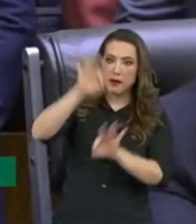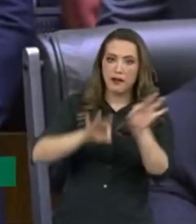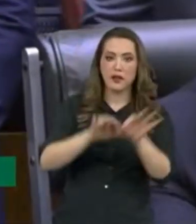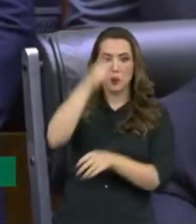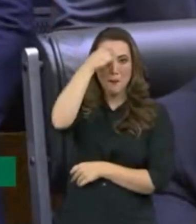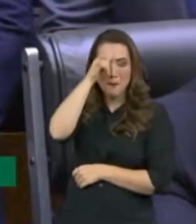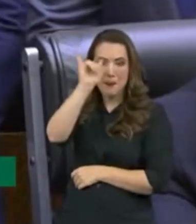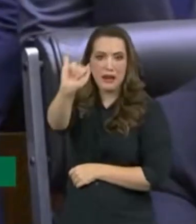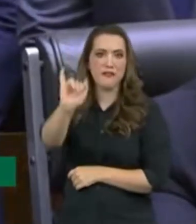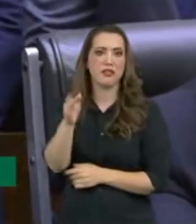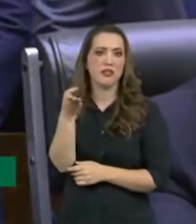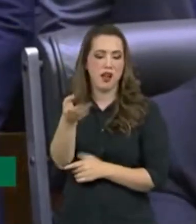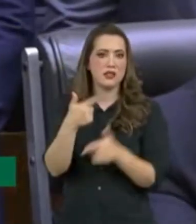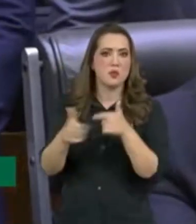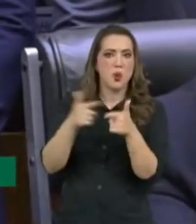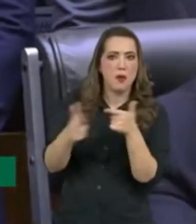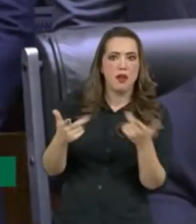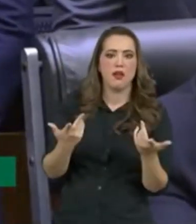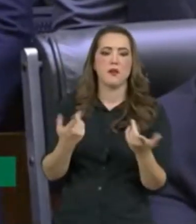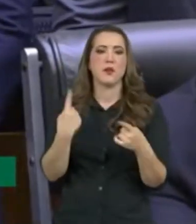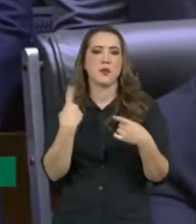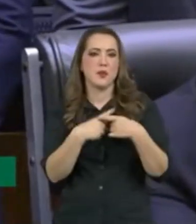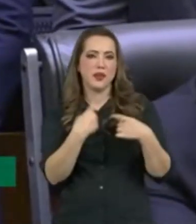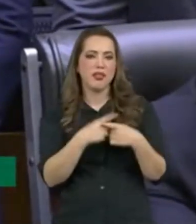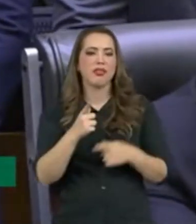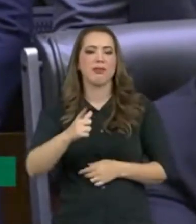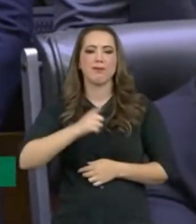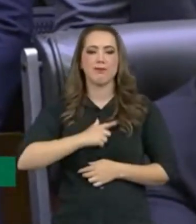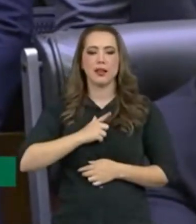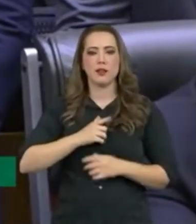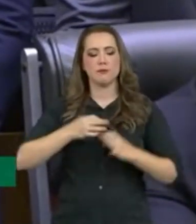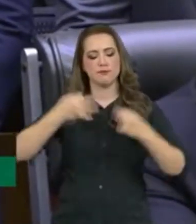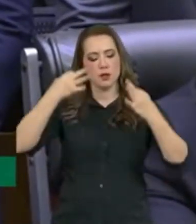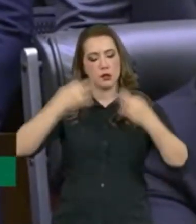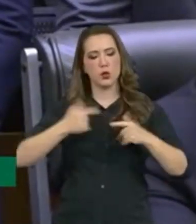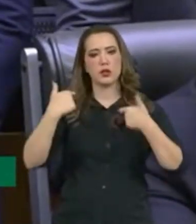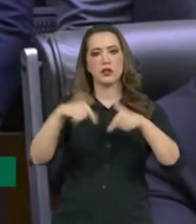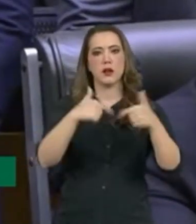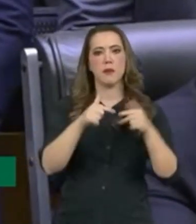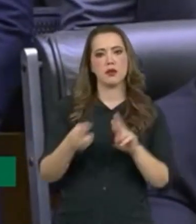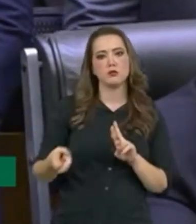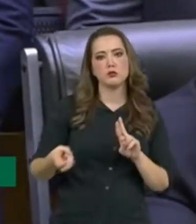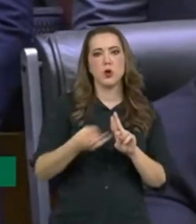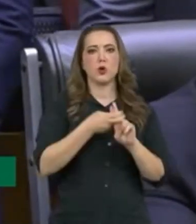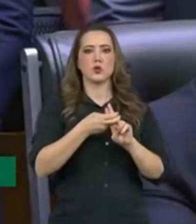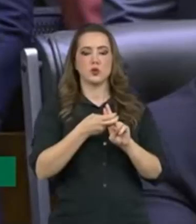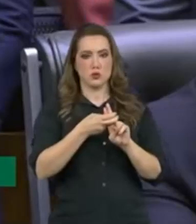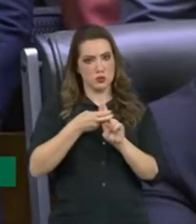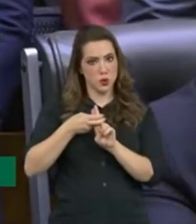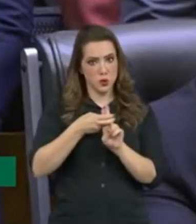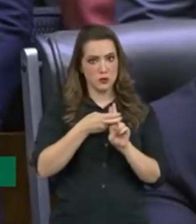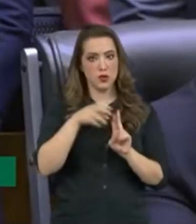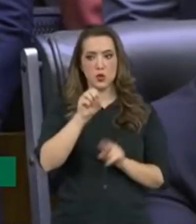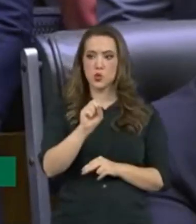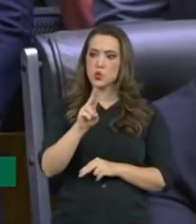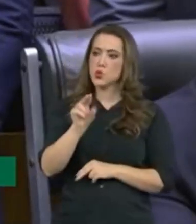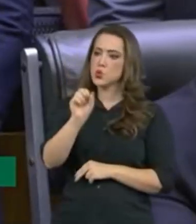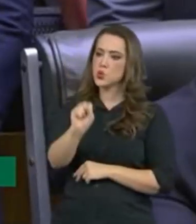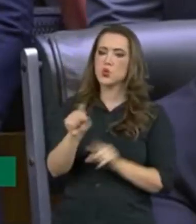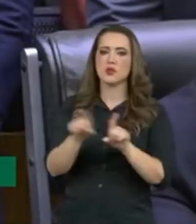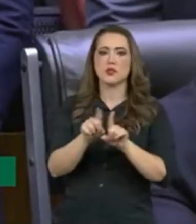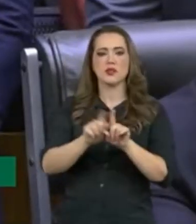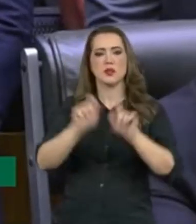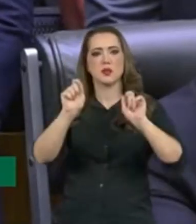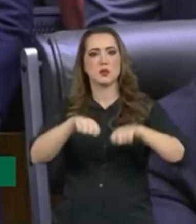as emergências sanitárias, graças à competência do nosso sistema único de saúde e da competência